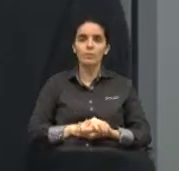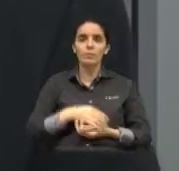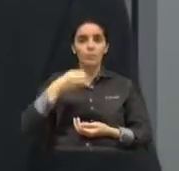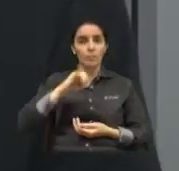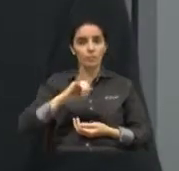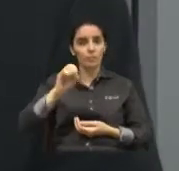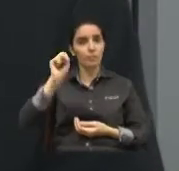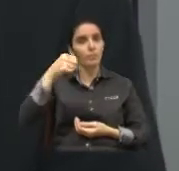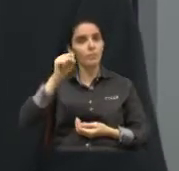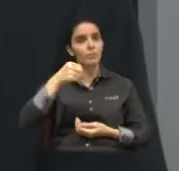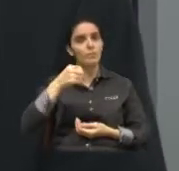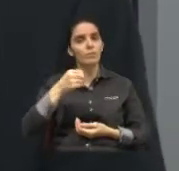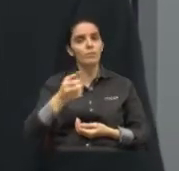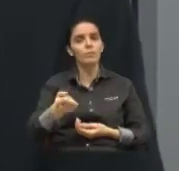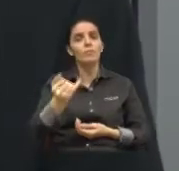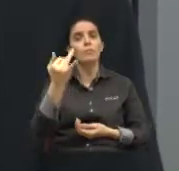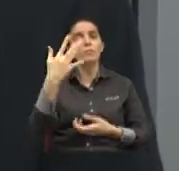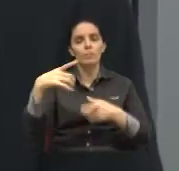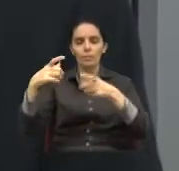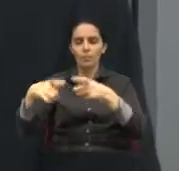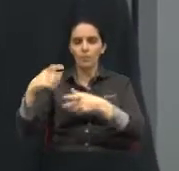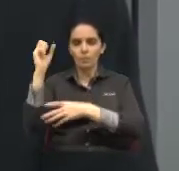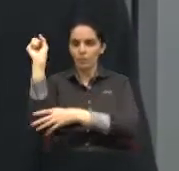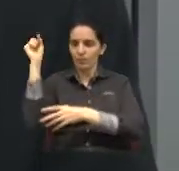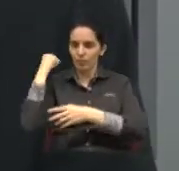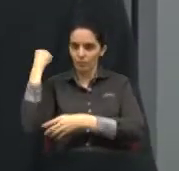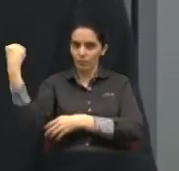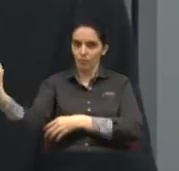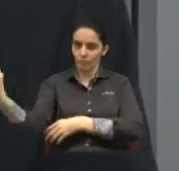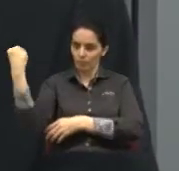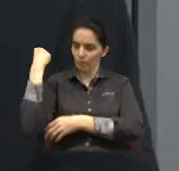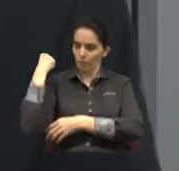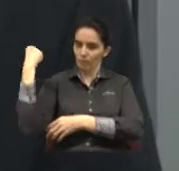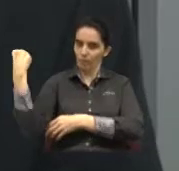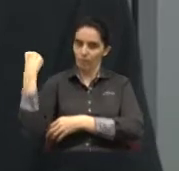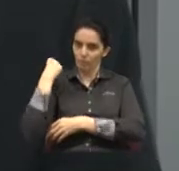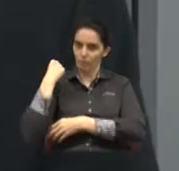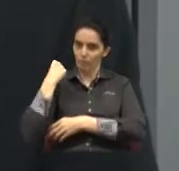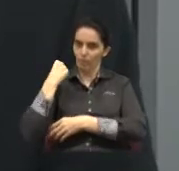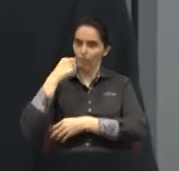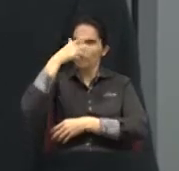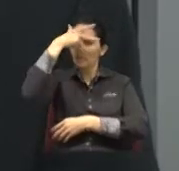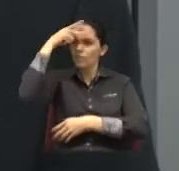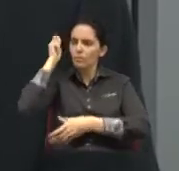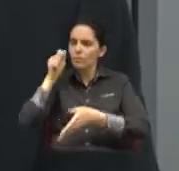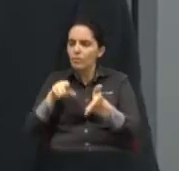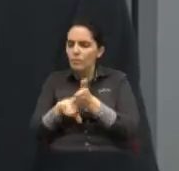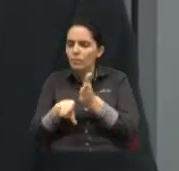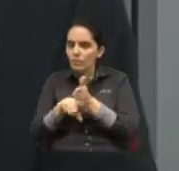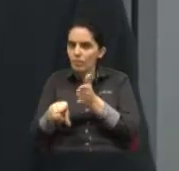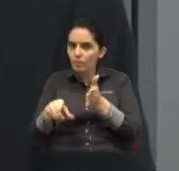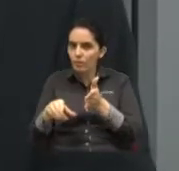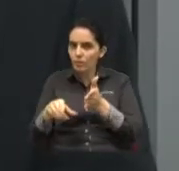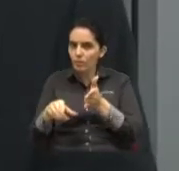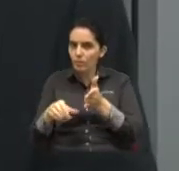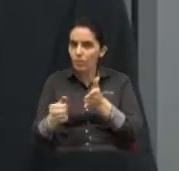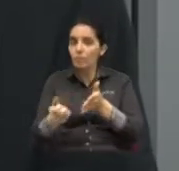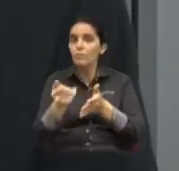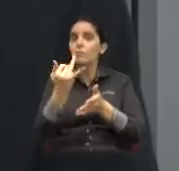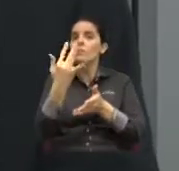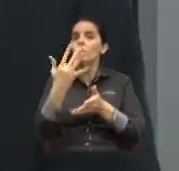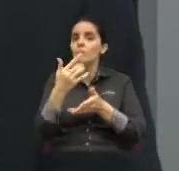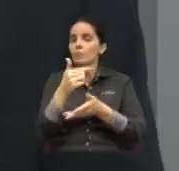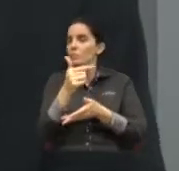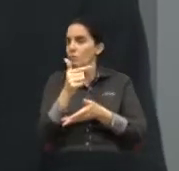positivo, quantas academias já foram fiscalizadas pela prefeitura? Em quantas houve irregularidades, né,